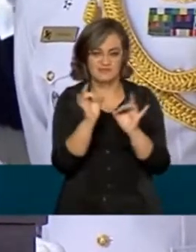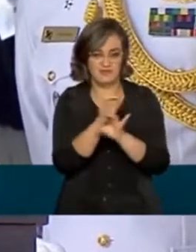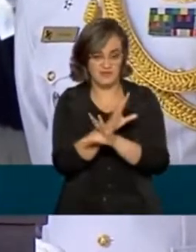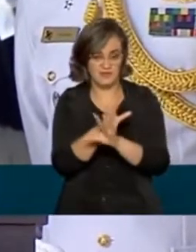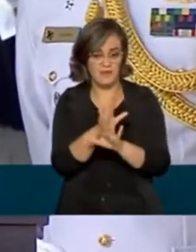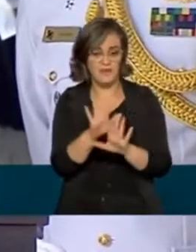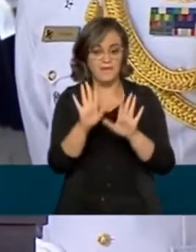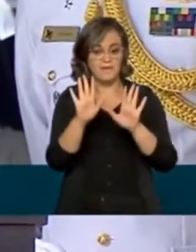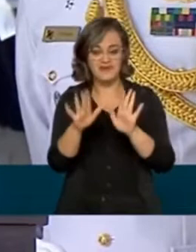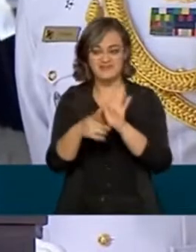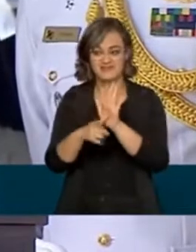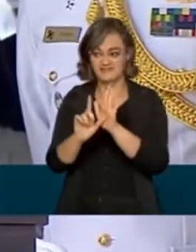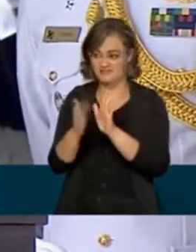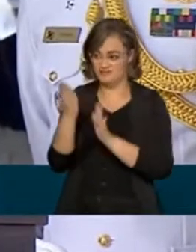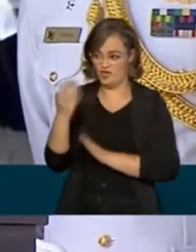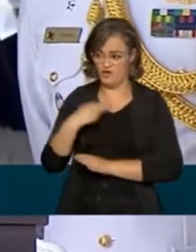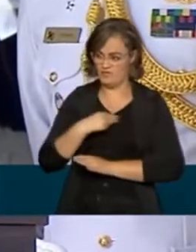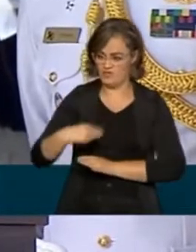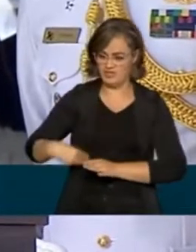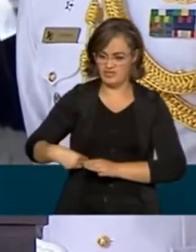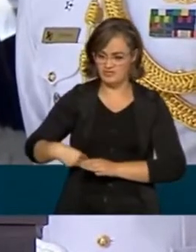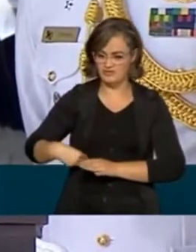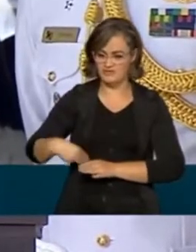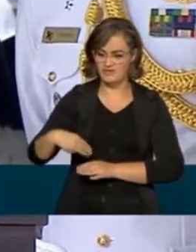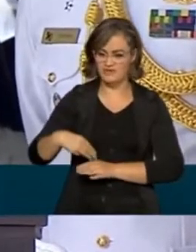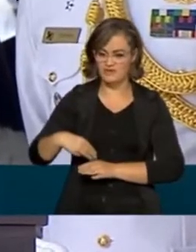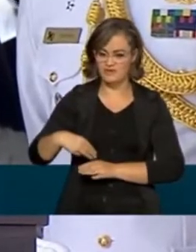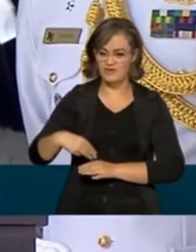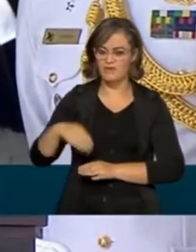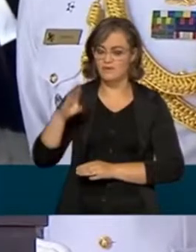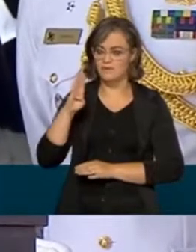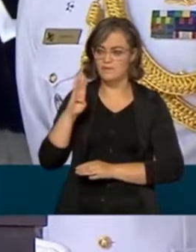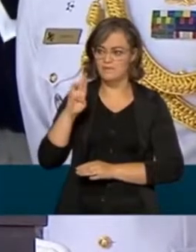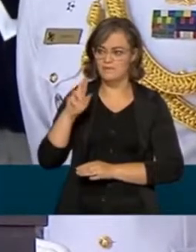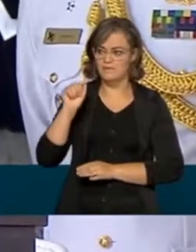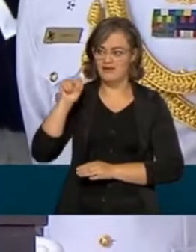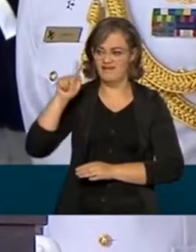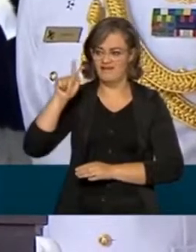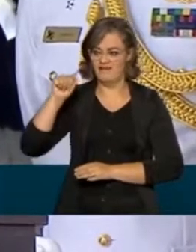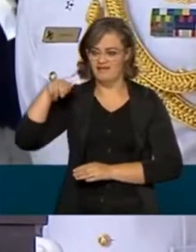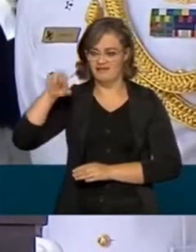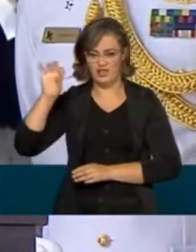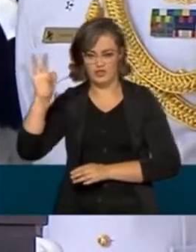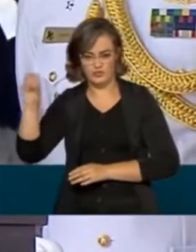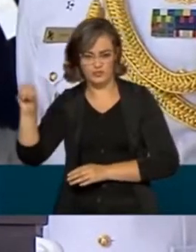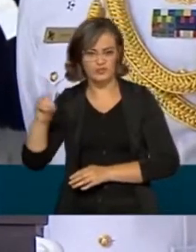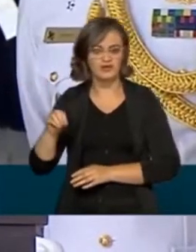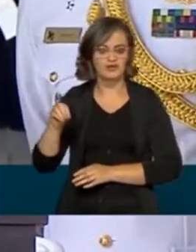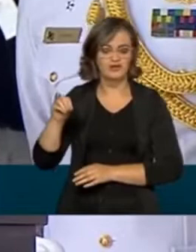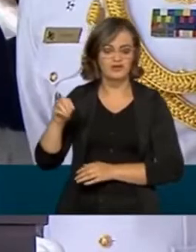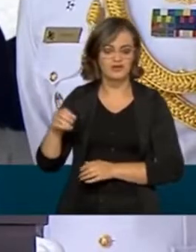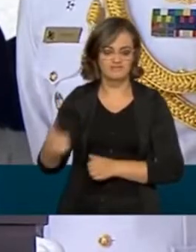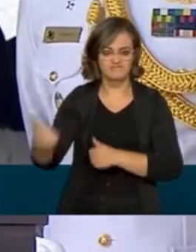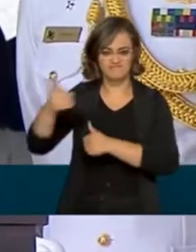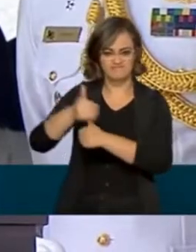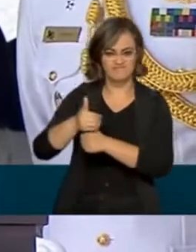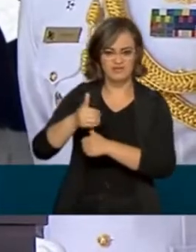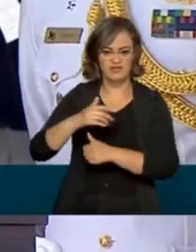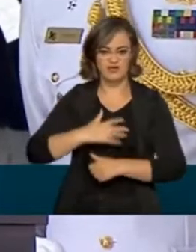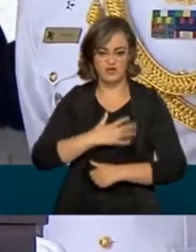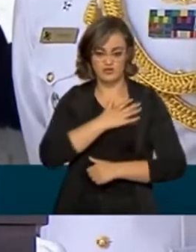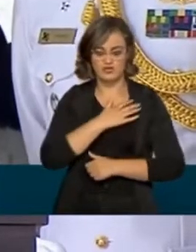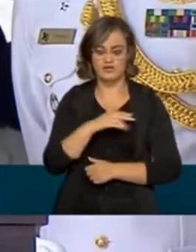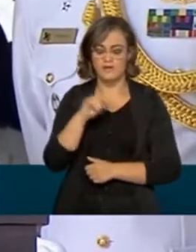ao senhor ministro de Estado da Defesa, Walter Souza Braga Neto, comandante do Exército Brasileiro nomeado, general de Exército